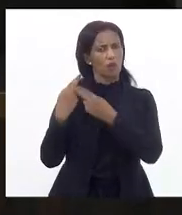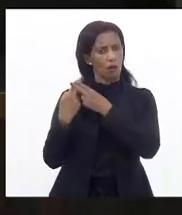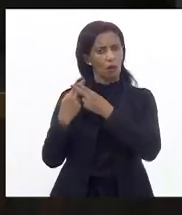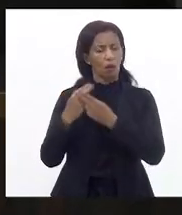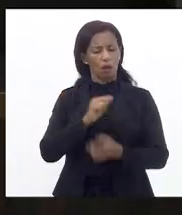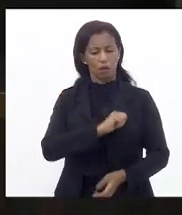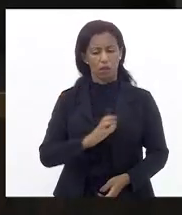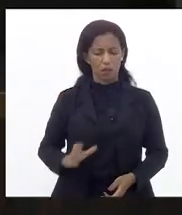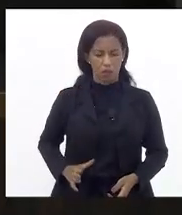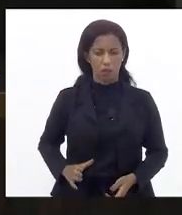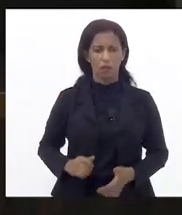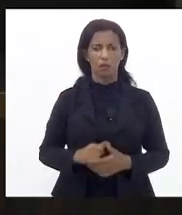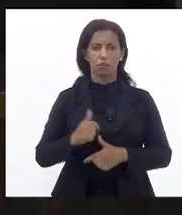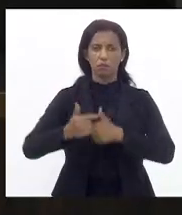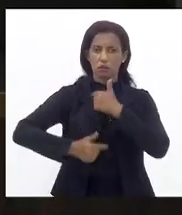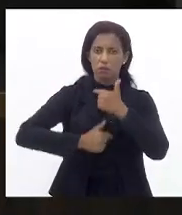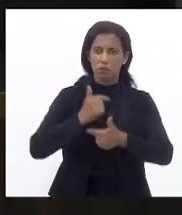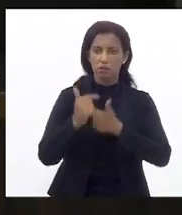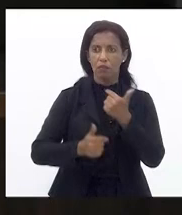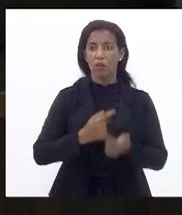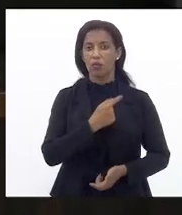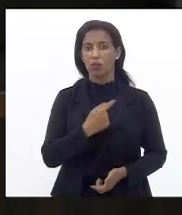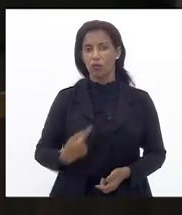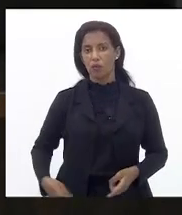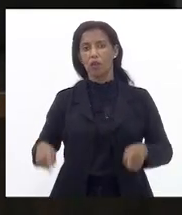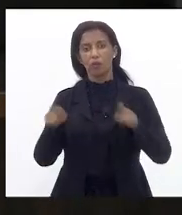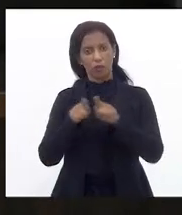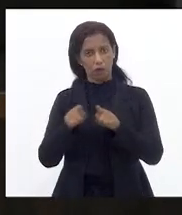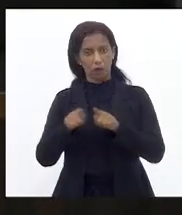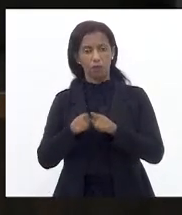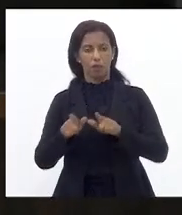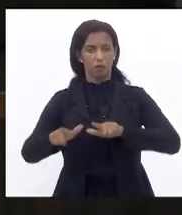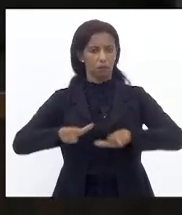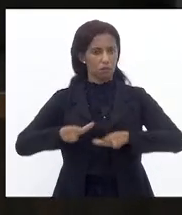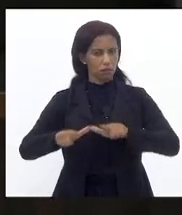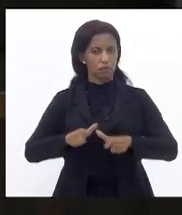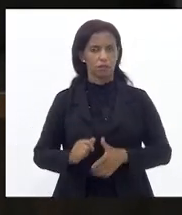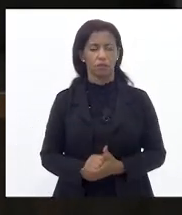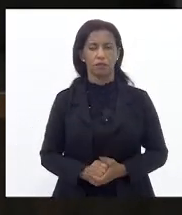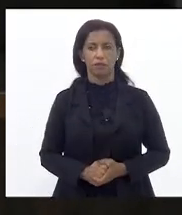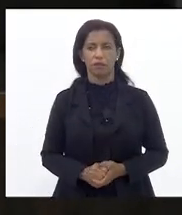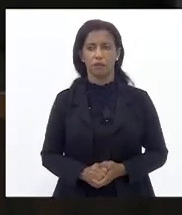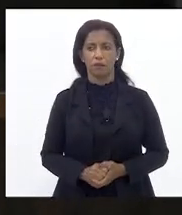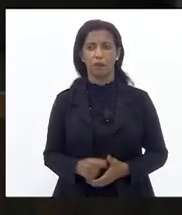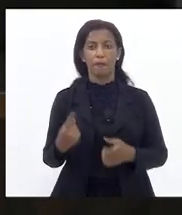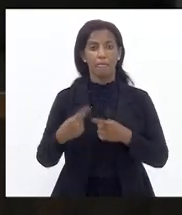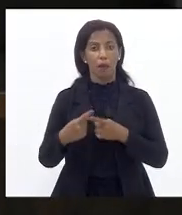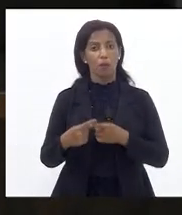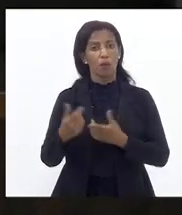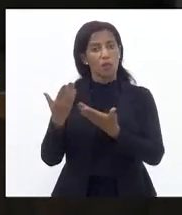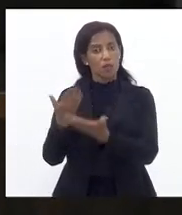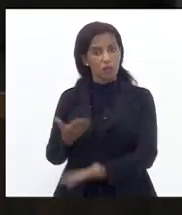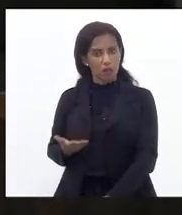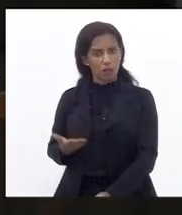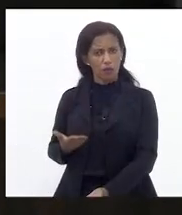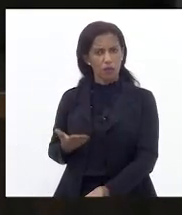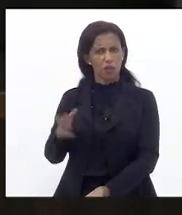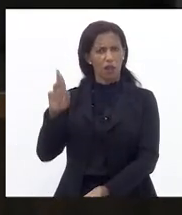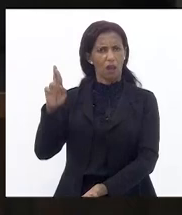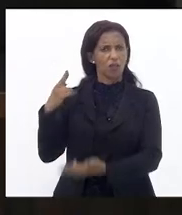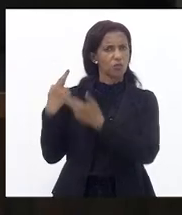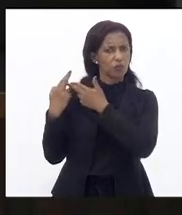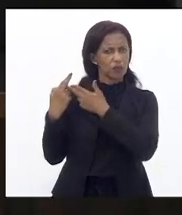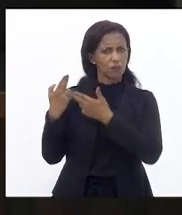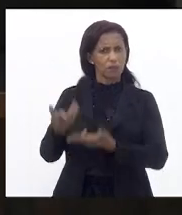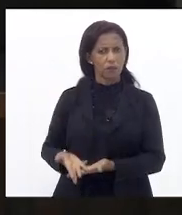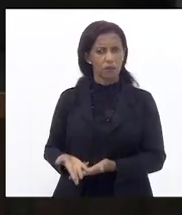mesmo tem sido um guerreiro mas o governador Cláudio Cássio também tem sido é porque se não fosse a lisura